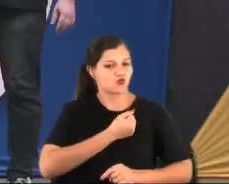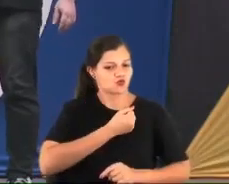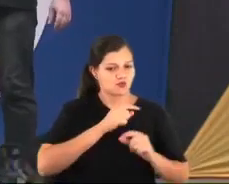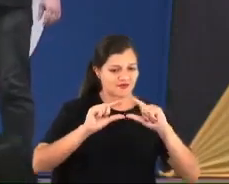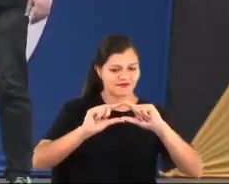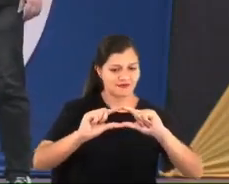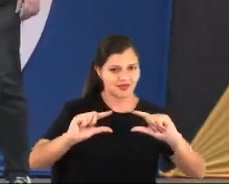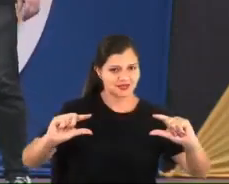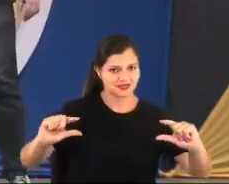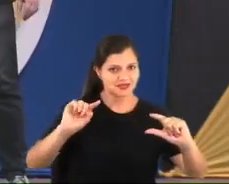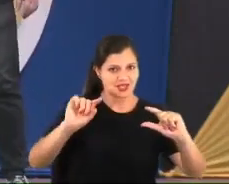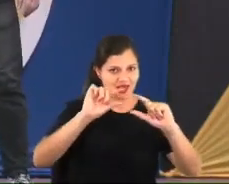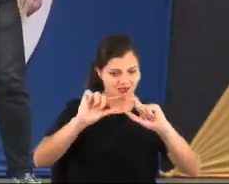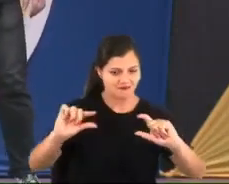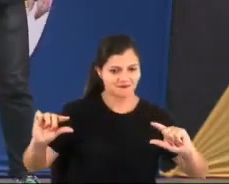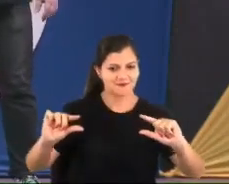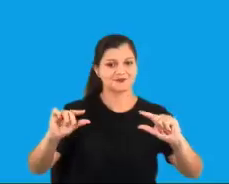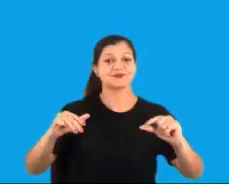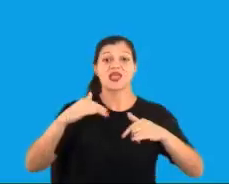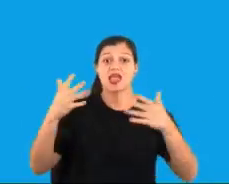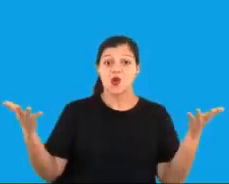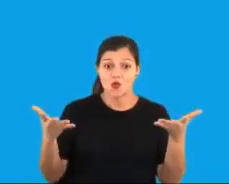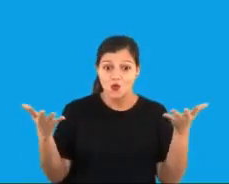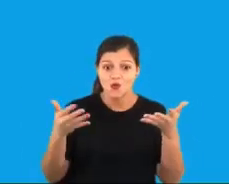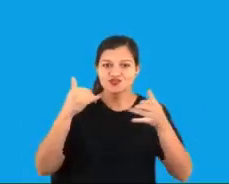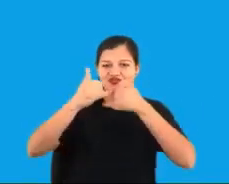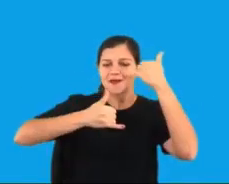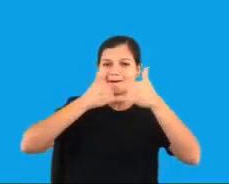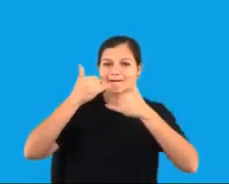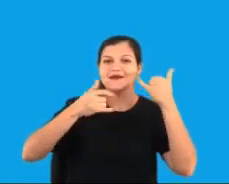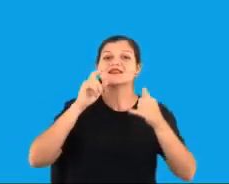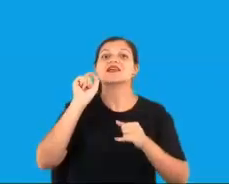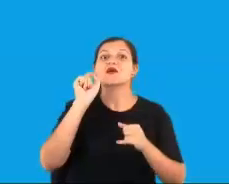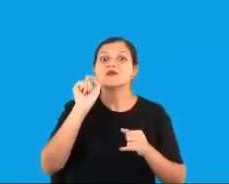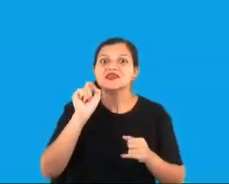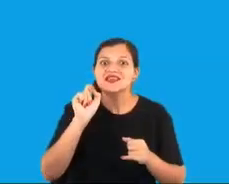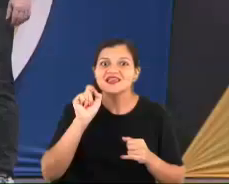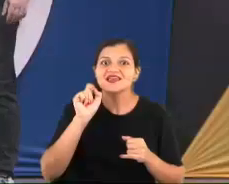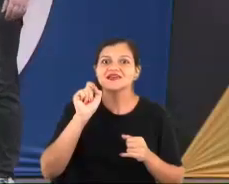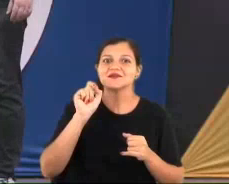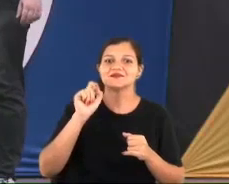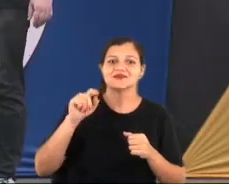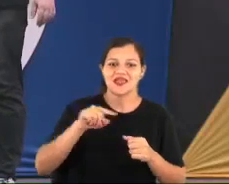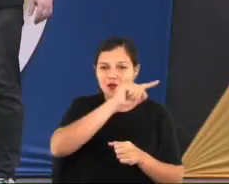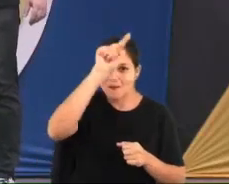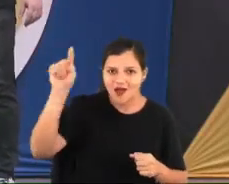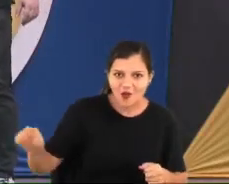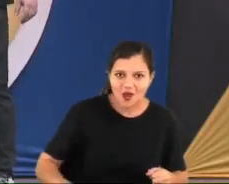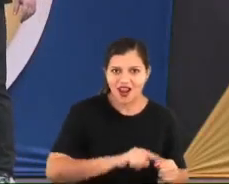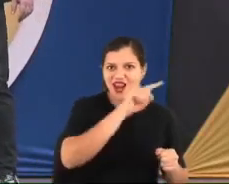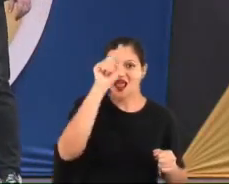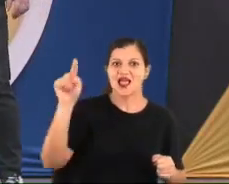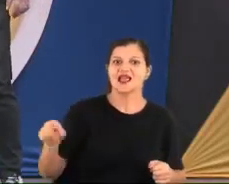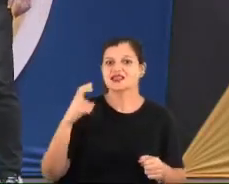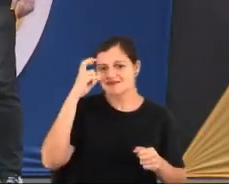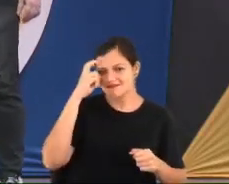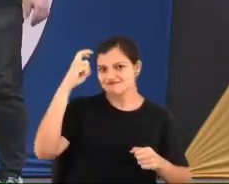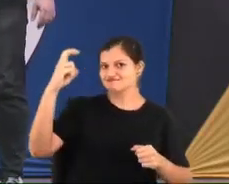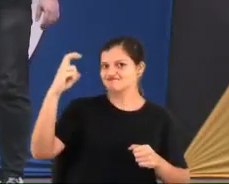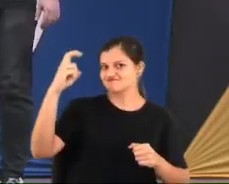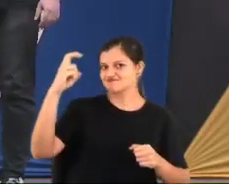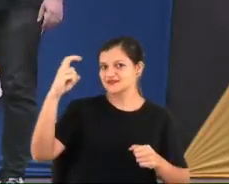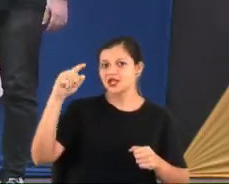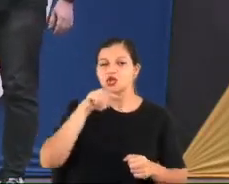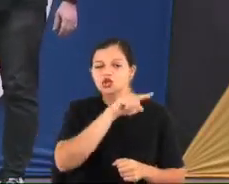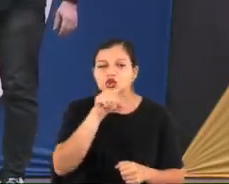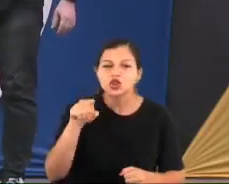aparecendo aí na tela, hein? E a brincadeira de hoje, adivinha qual é? Roleta da Sabedoria. Nós queremos saber se